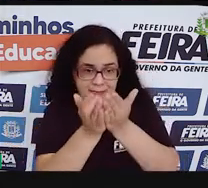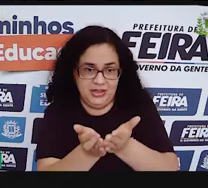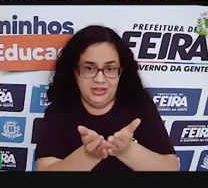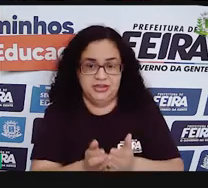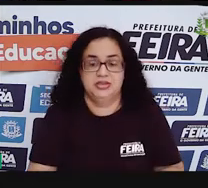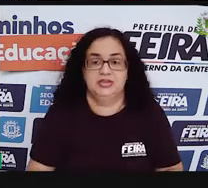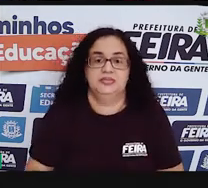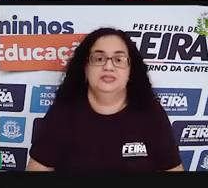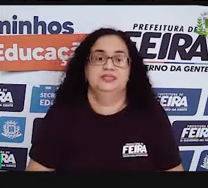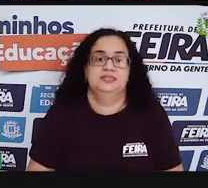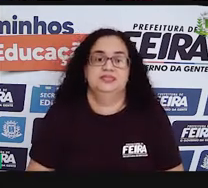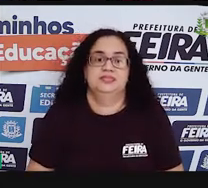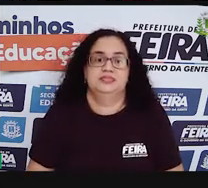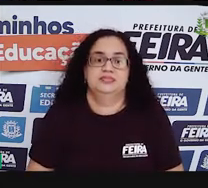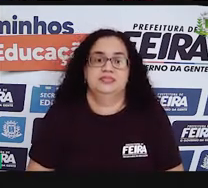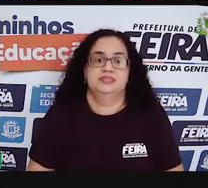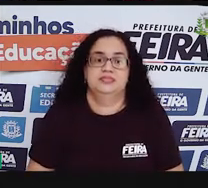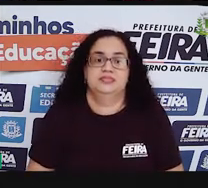Barquinho.